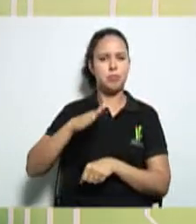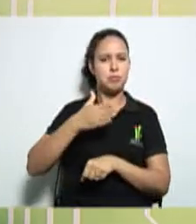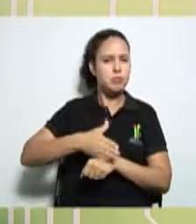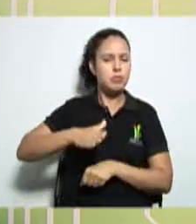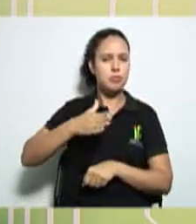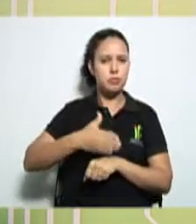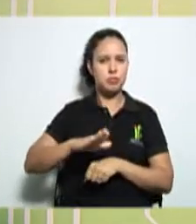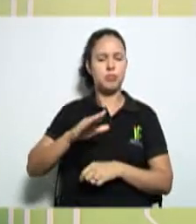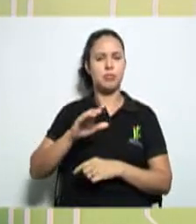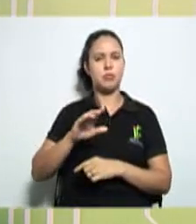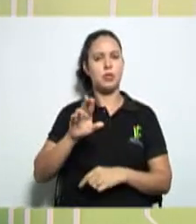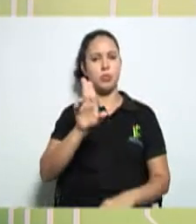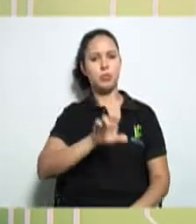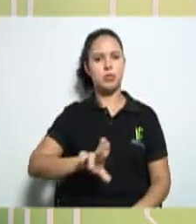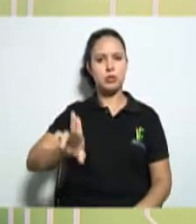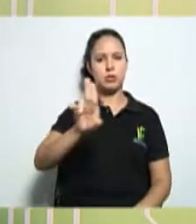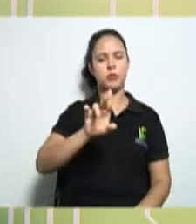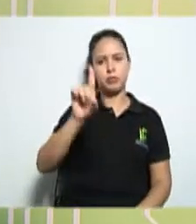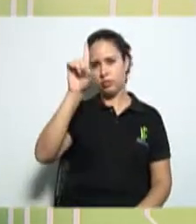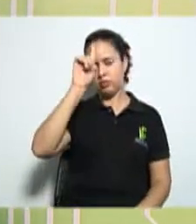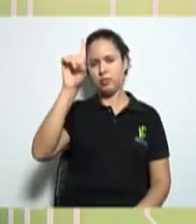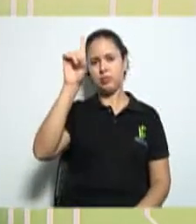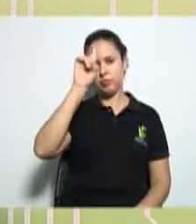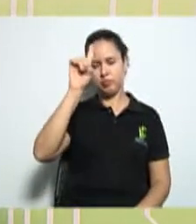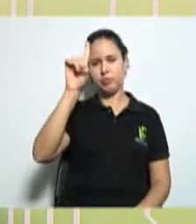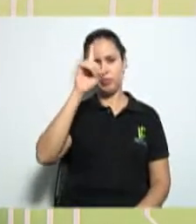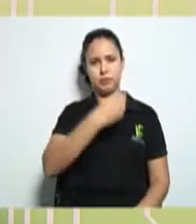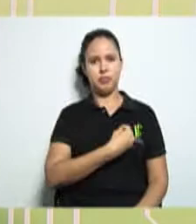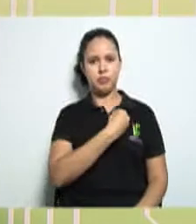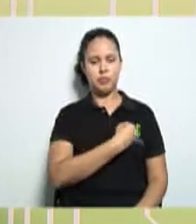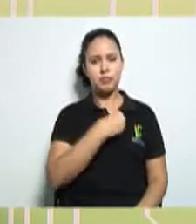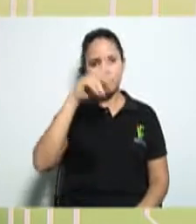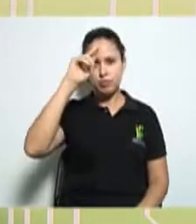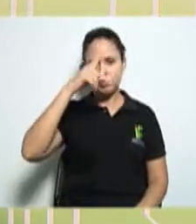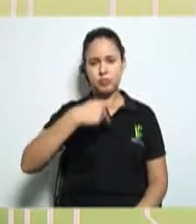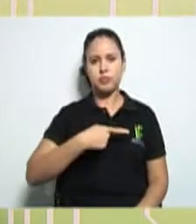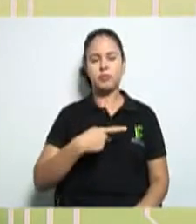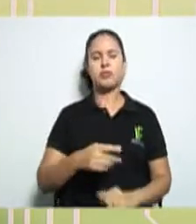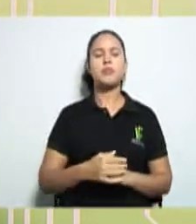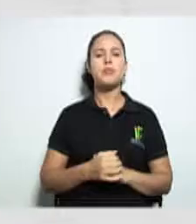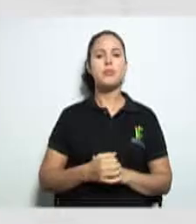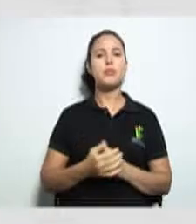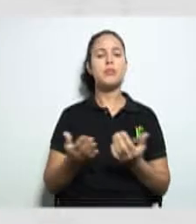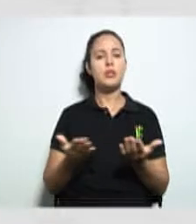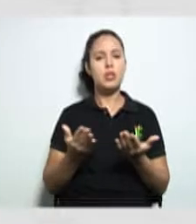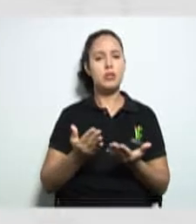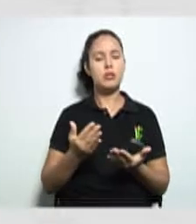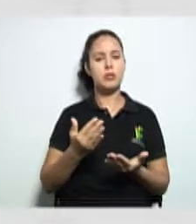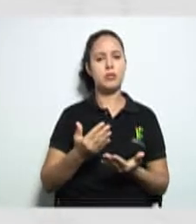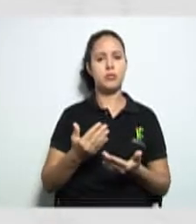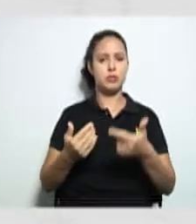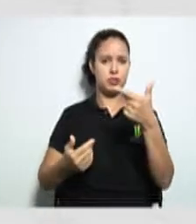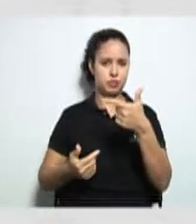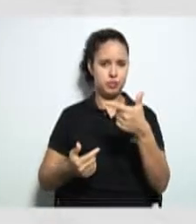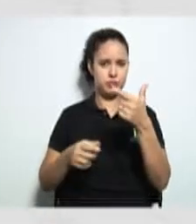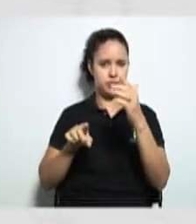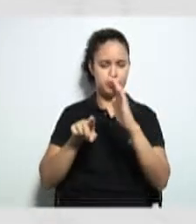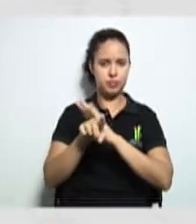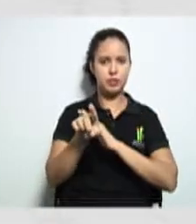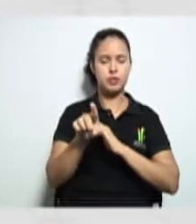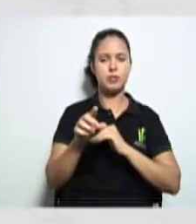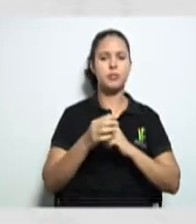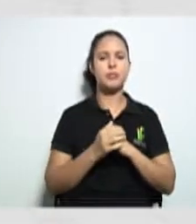exercitar? Aplicando no seu dia a dia, aplicando na sua vida pessoal. Vamos lá para a segunda questão.